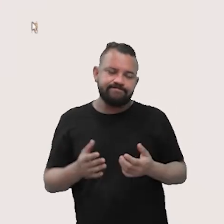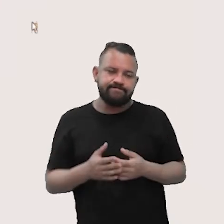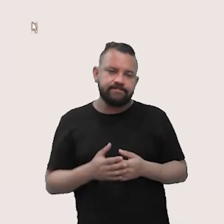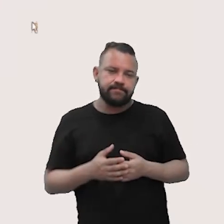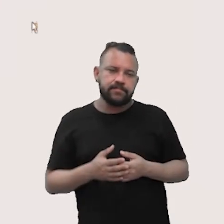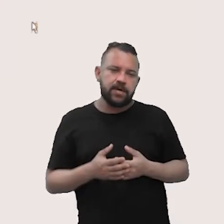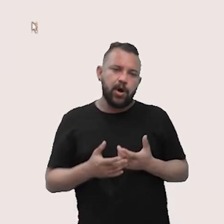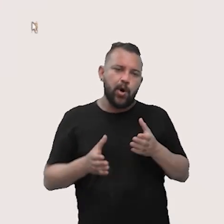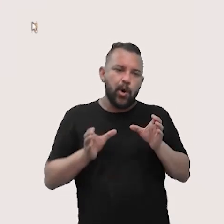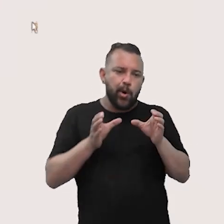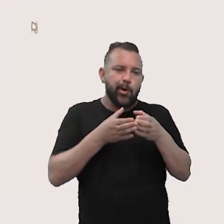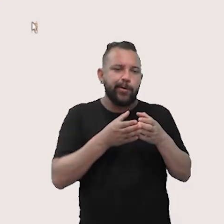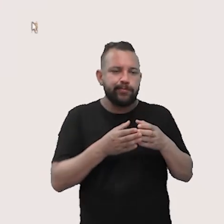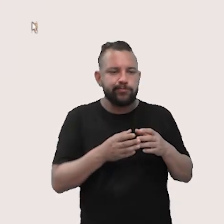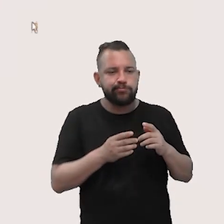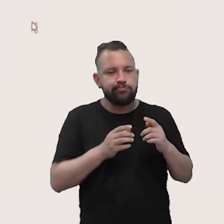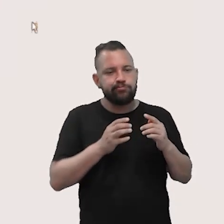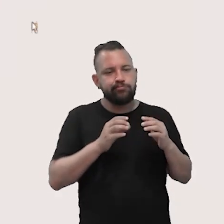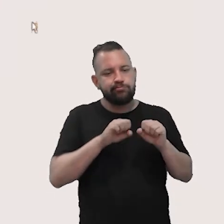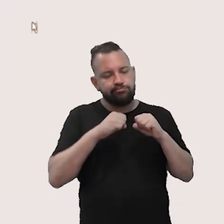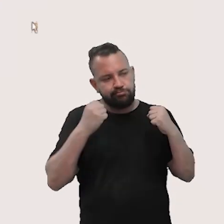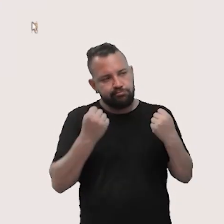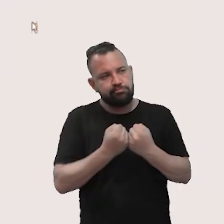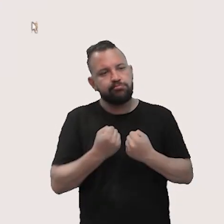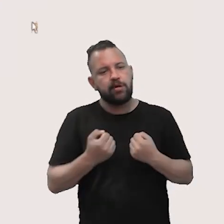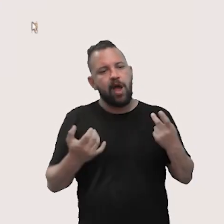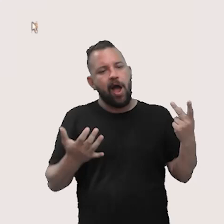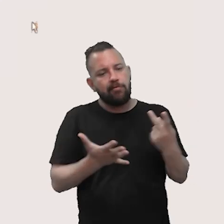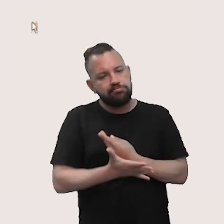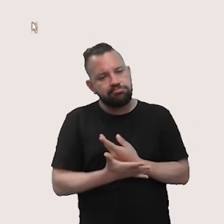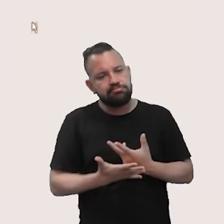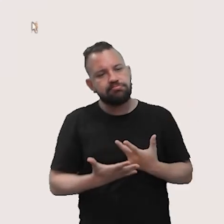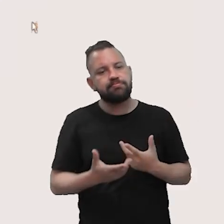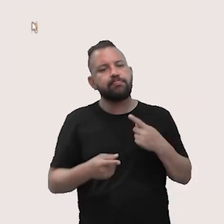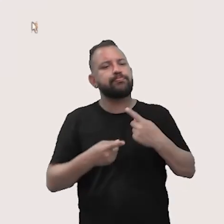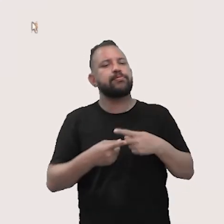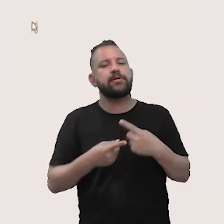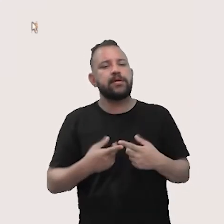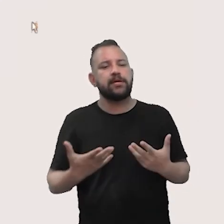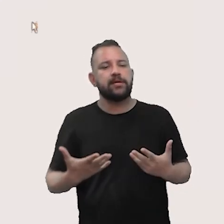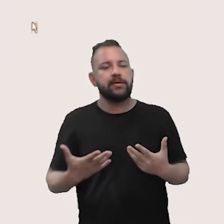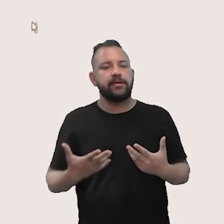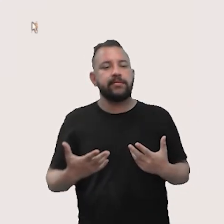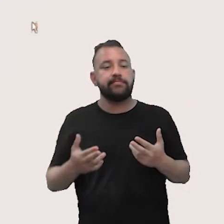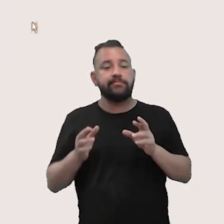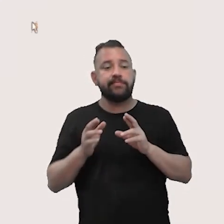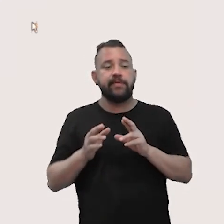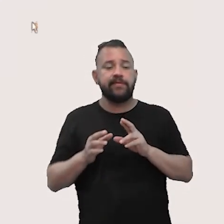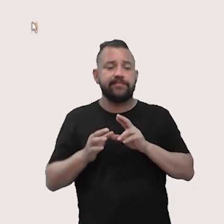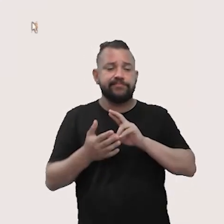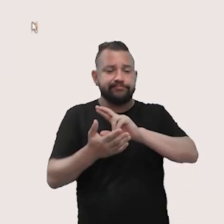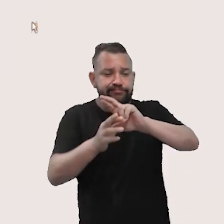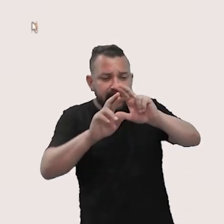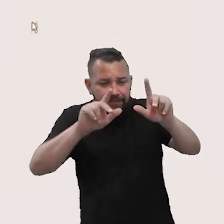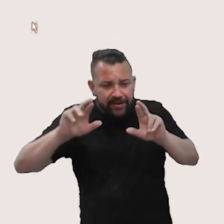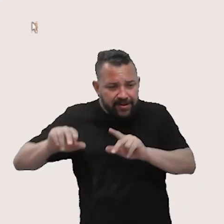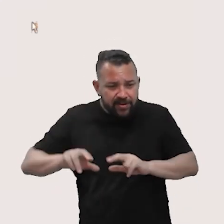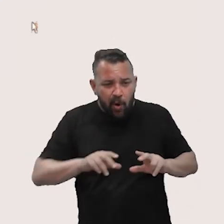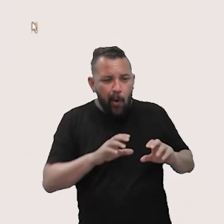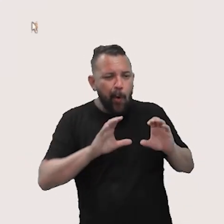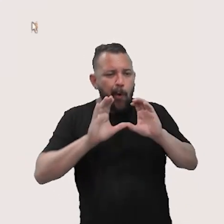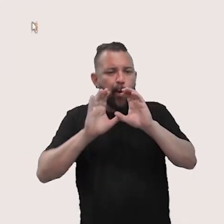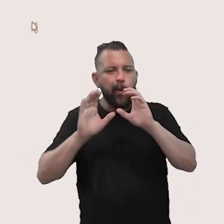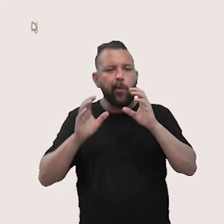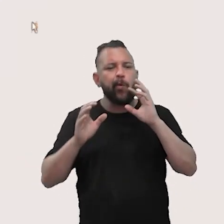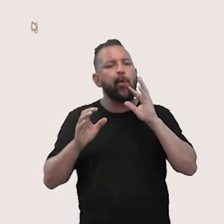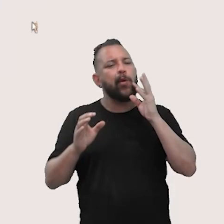diferentes grupos sociais. Esse tipo de variação ocorre porque Diferentes grupos sociais possuem diferentes conhecimentos, modos